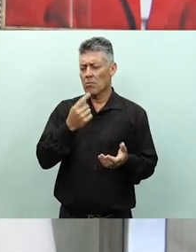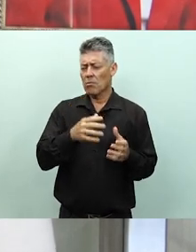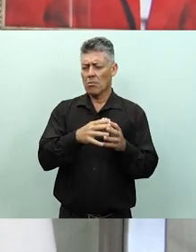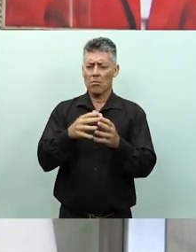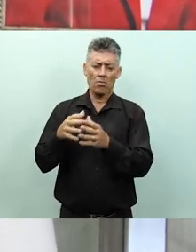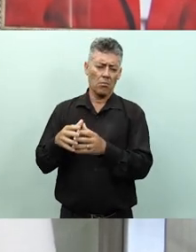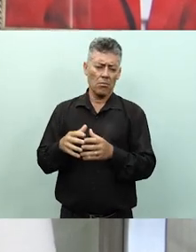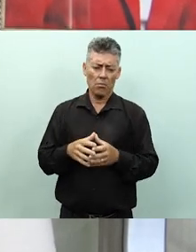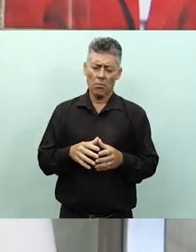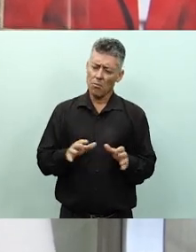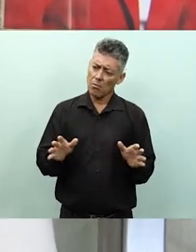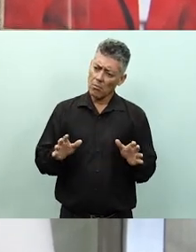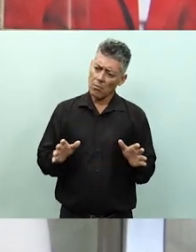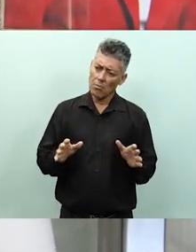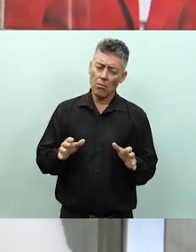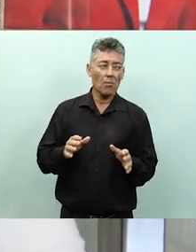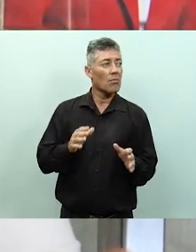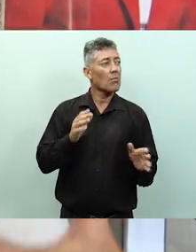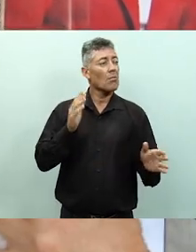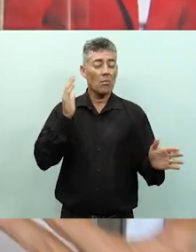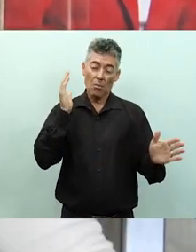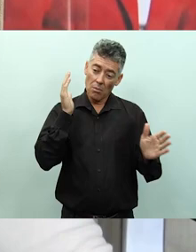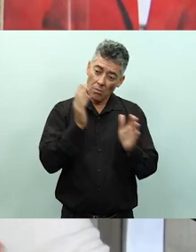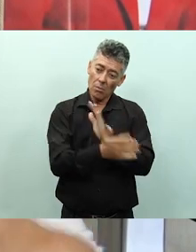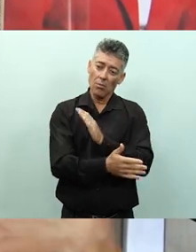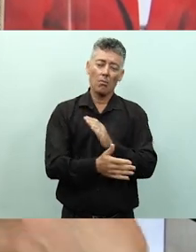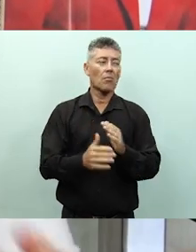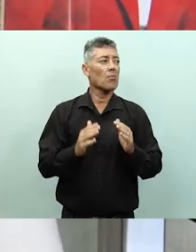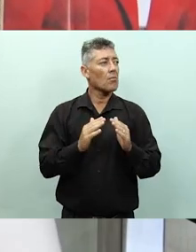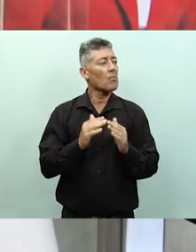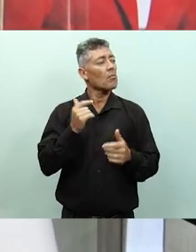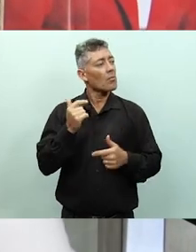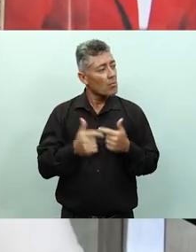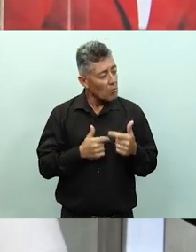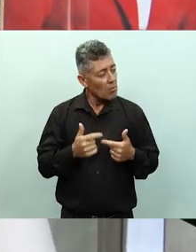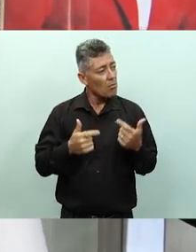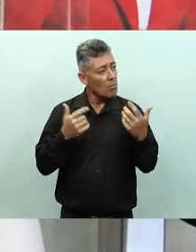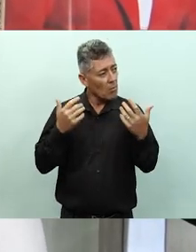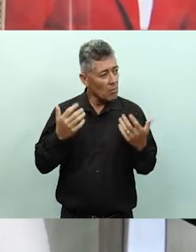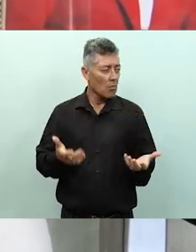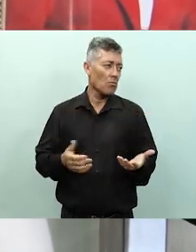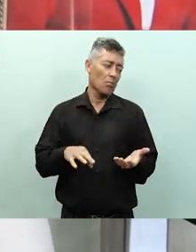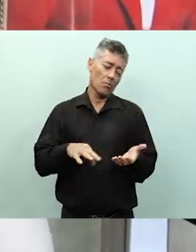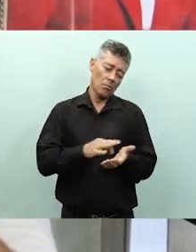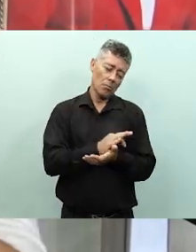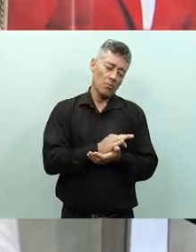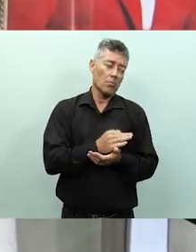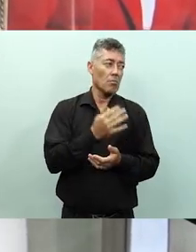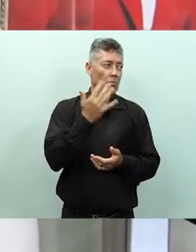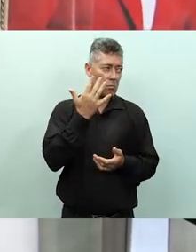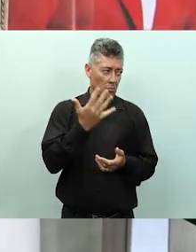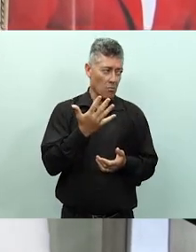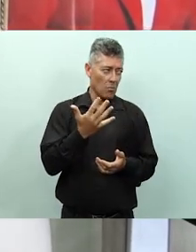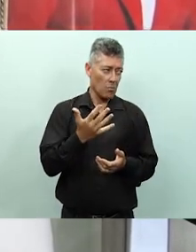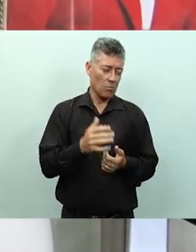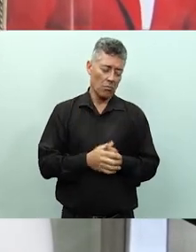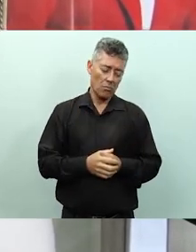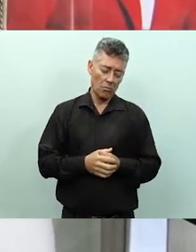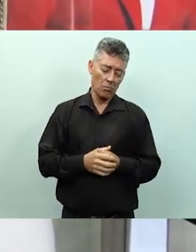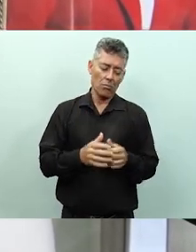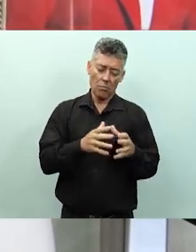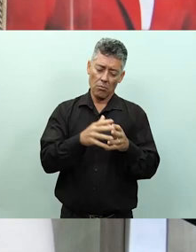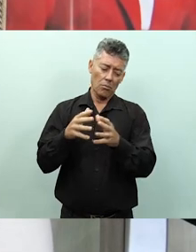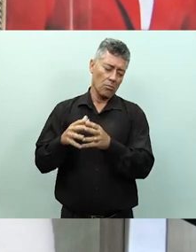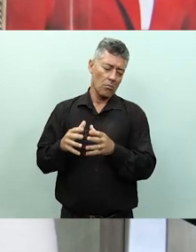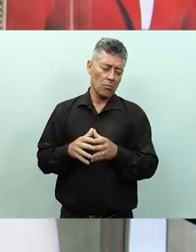condição de ficar em 5 sessões. O negócio dela era sair de casa, ela era trabalhar. Ela se inscreveu em 5 sessões